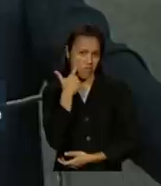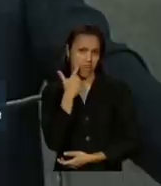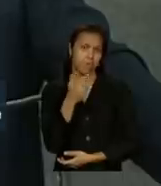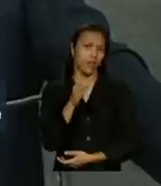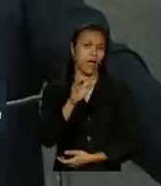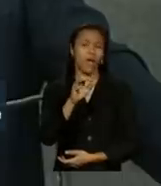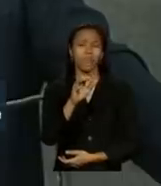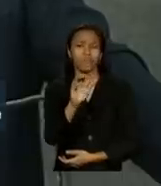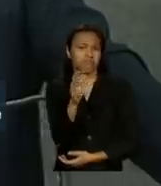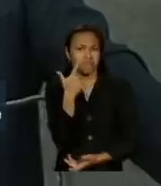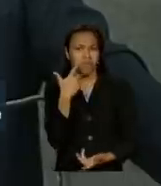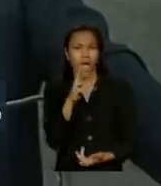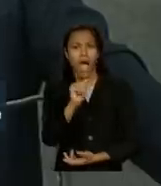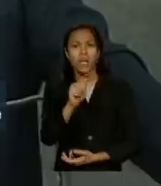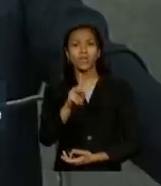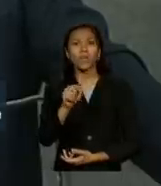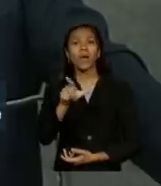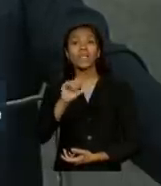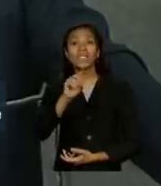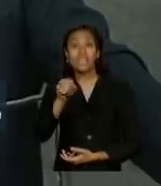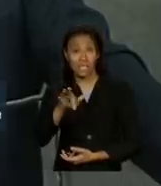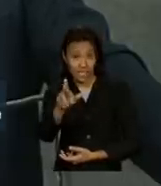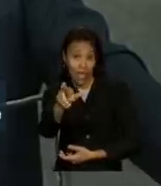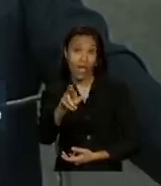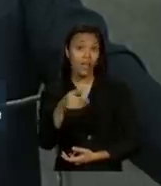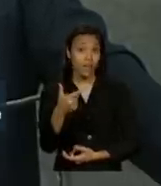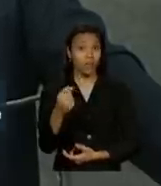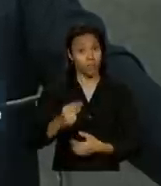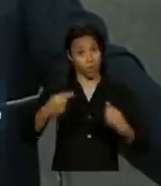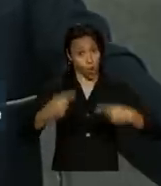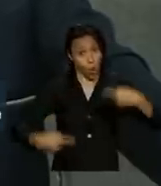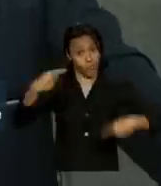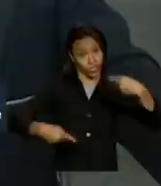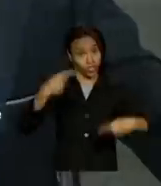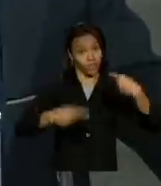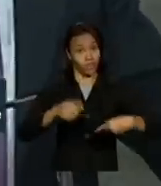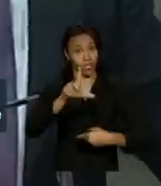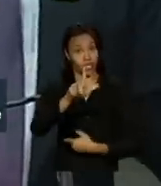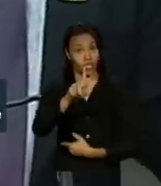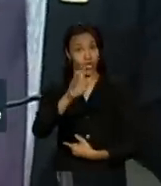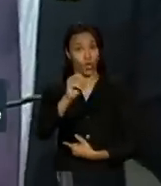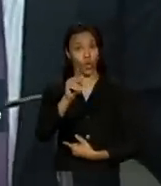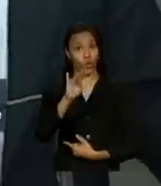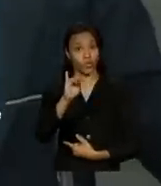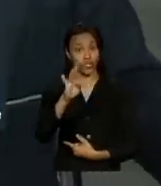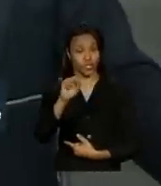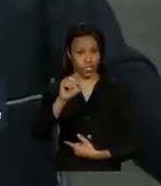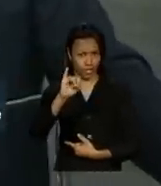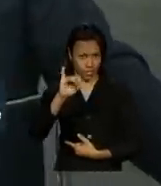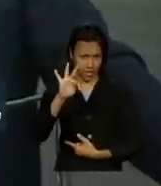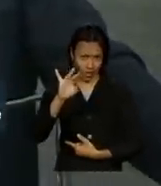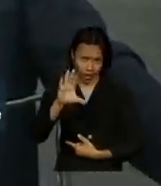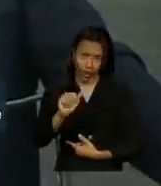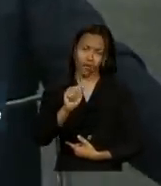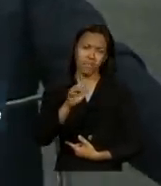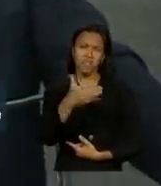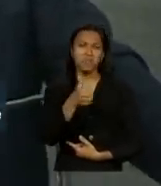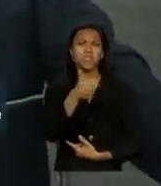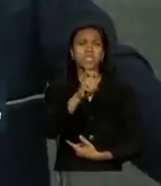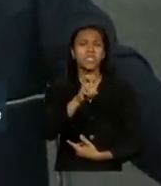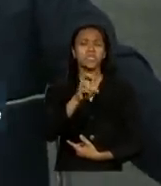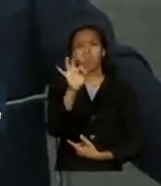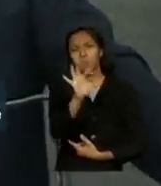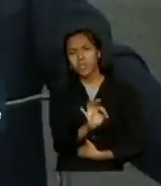eh esse a a uma logística competitiva o Brasil tem um custo de logística ao redor de 15% do